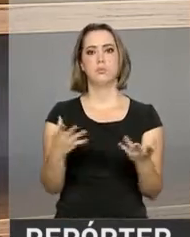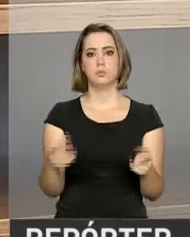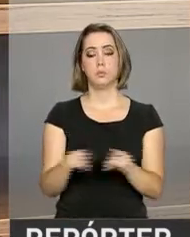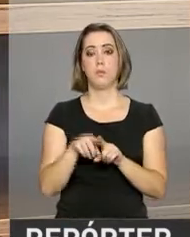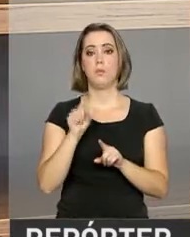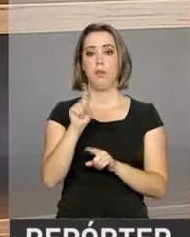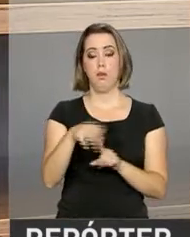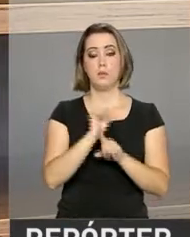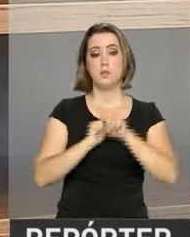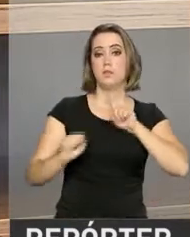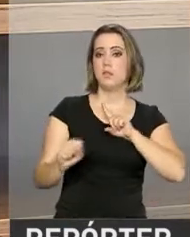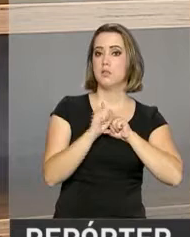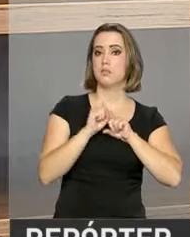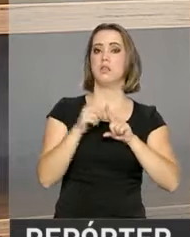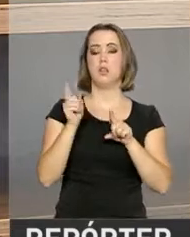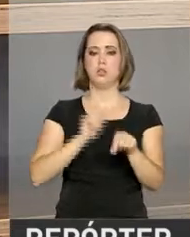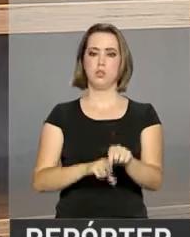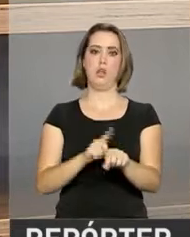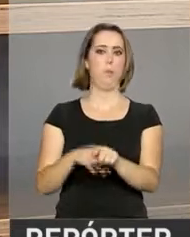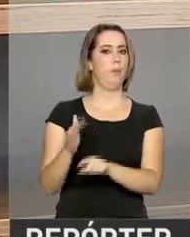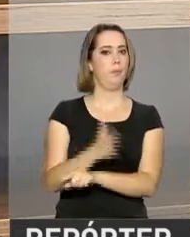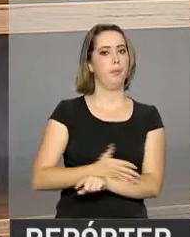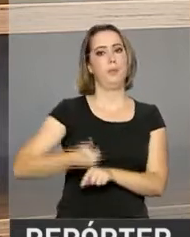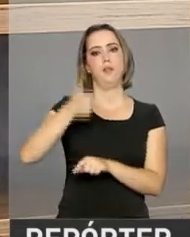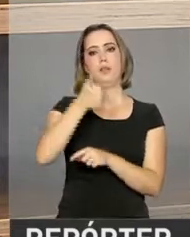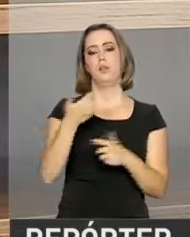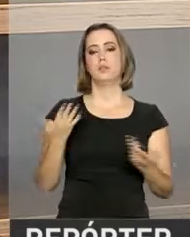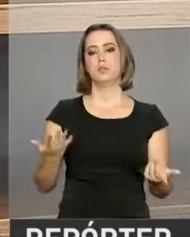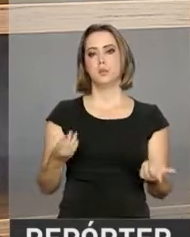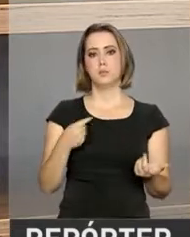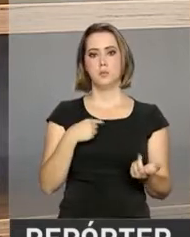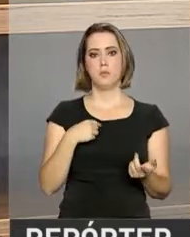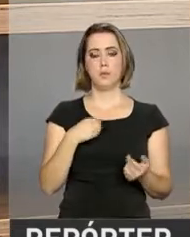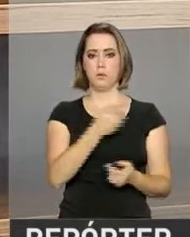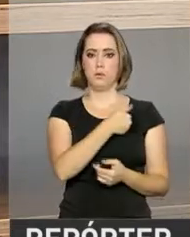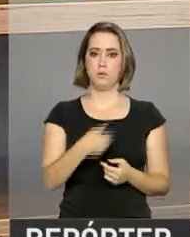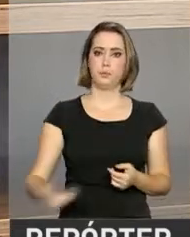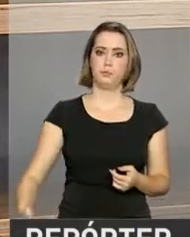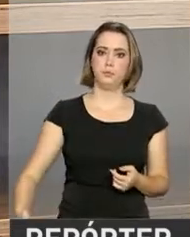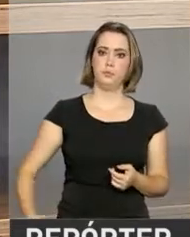vai ter um ganho de tempo para as pessoas, né? Para o governo